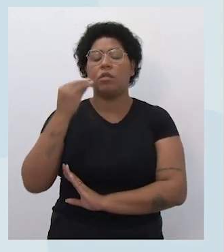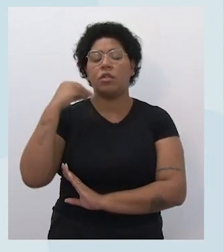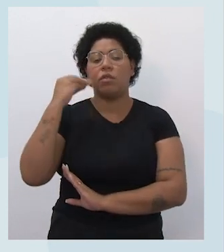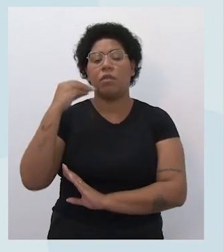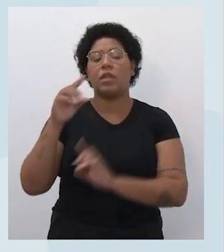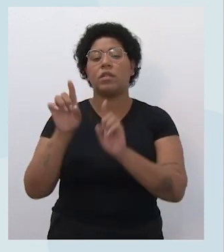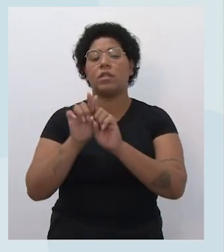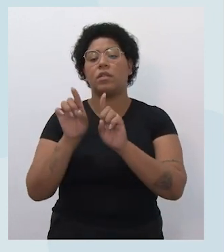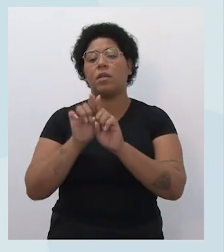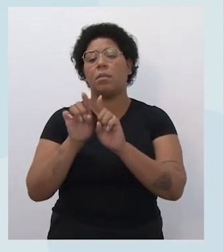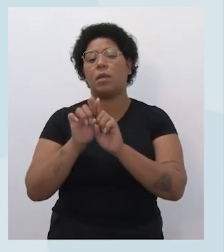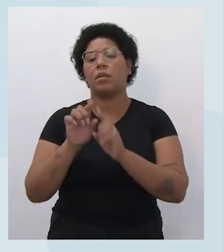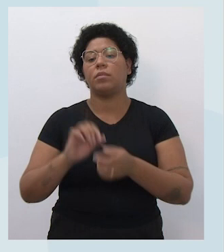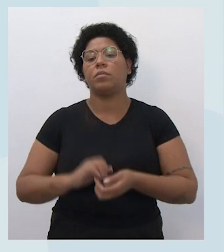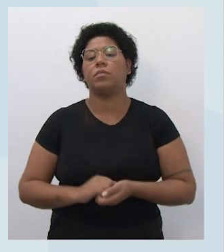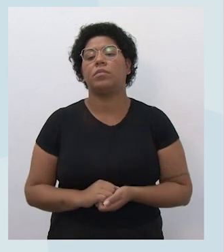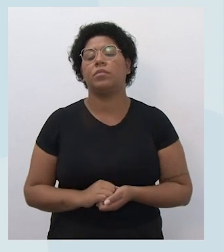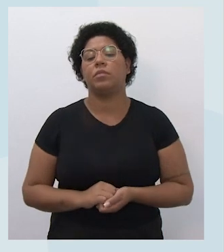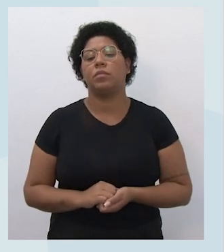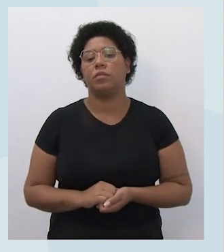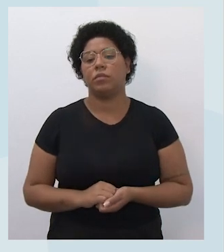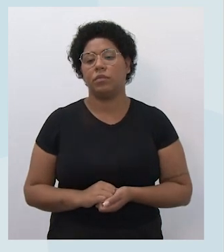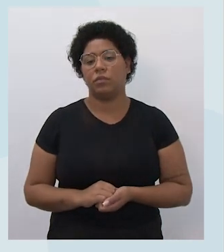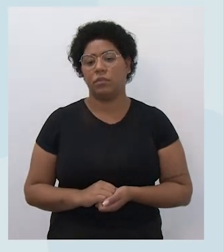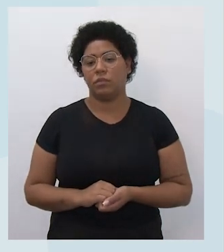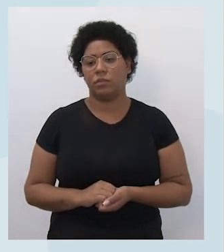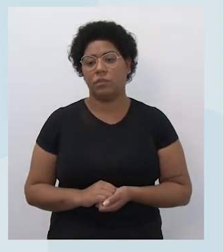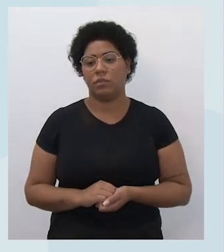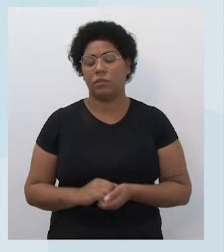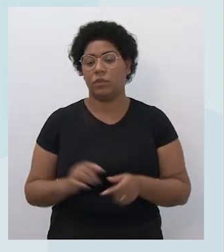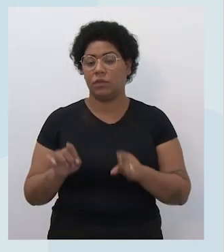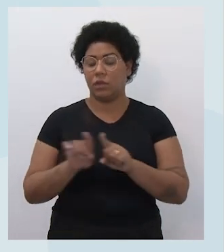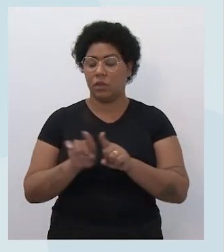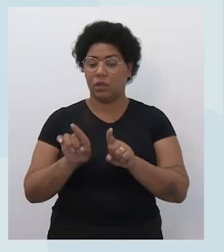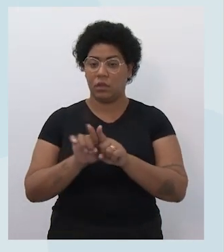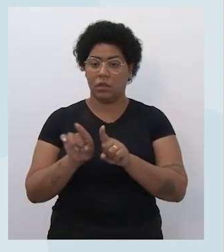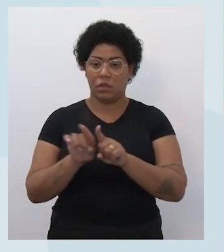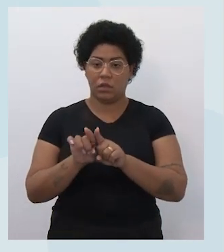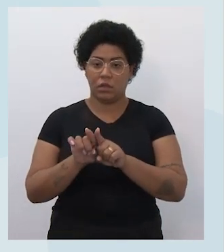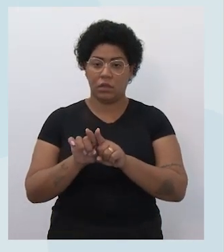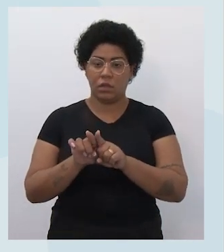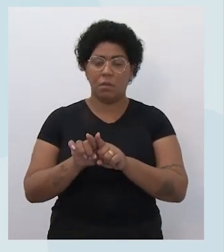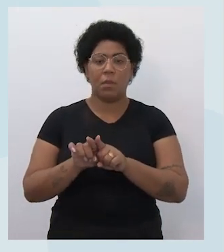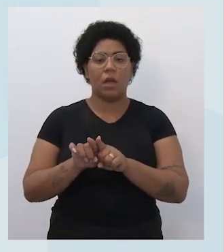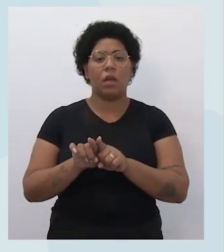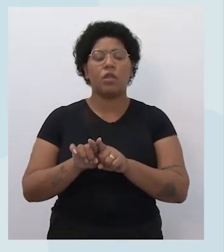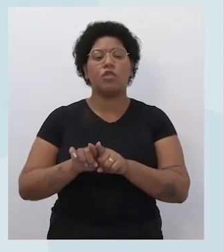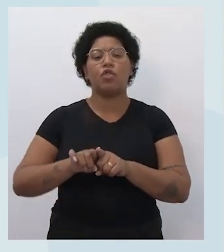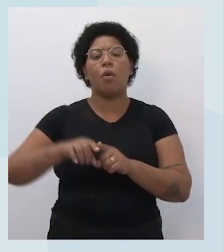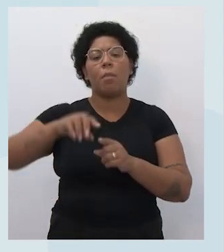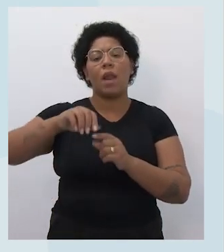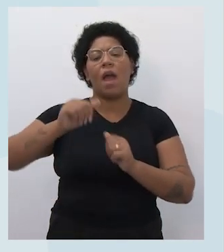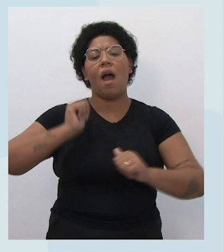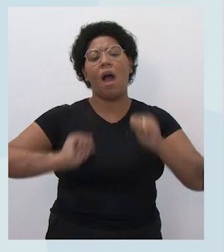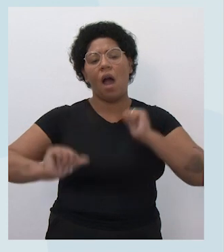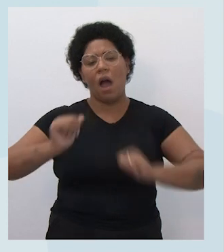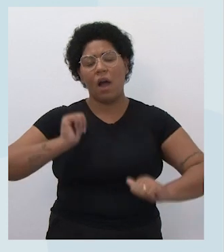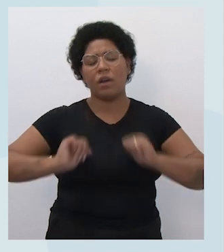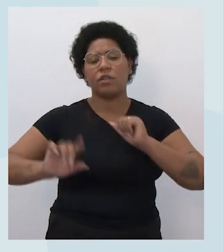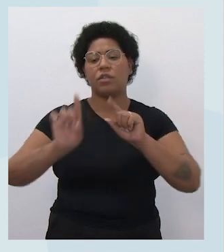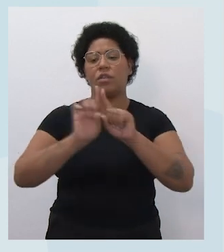coletivas e ou colaborativas. E a habilidade geral: relacionar informações sobre concepções artísticas e